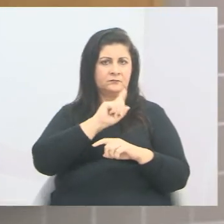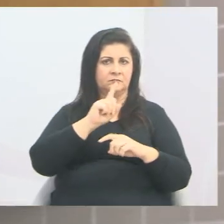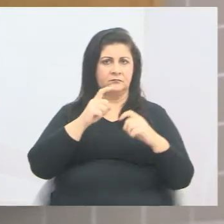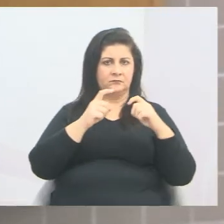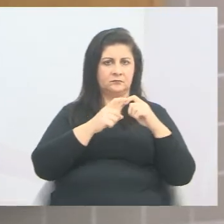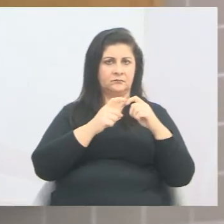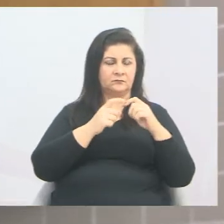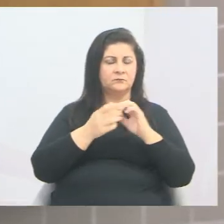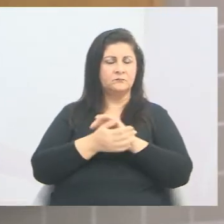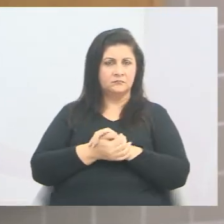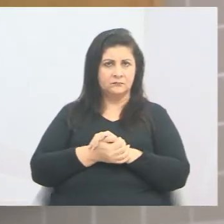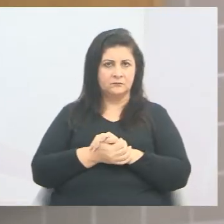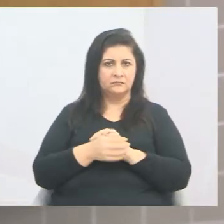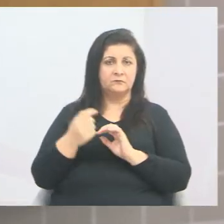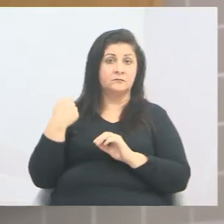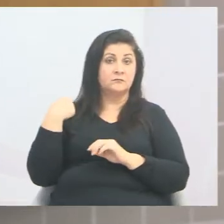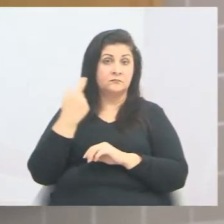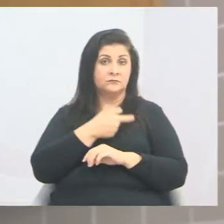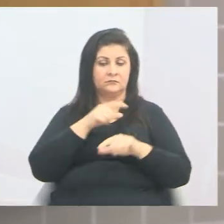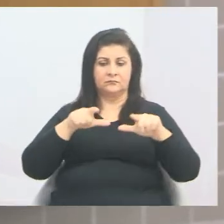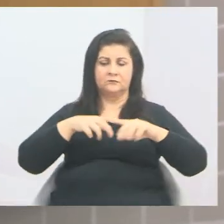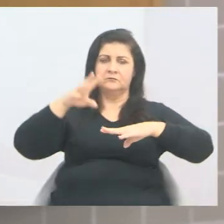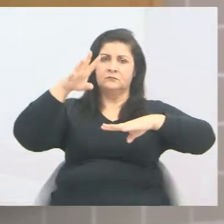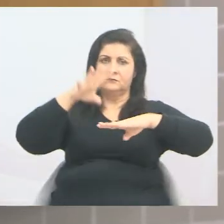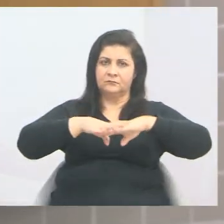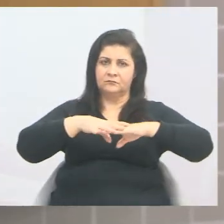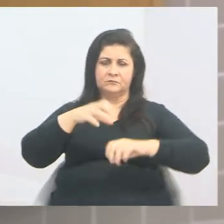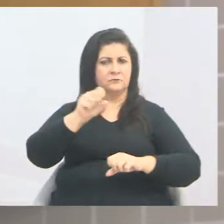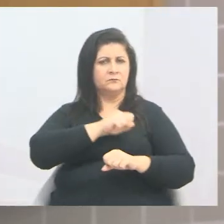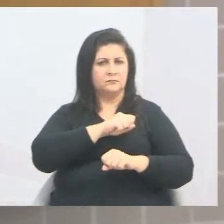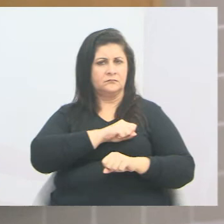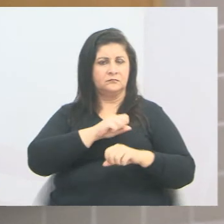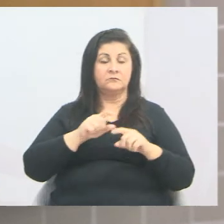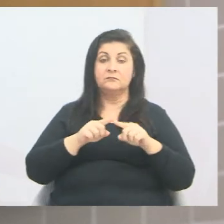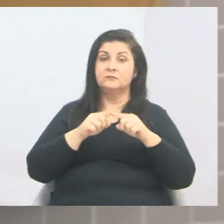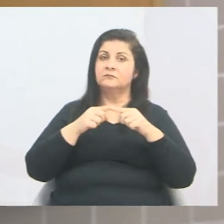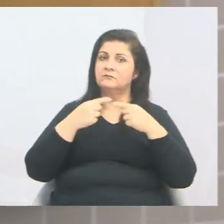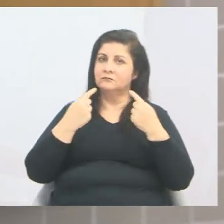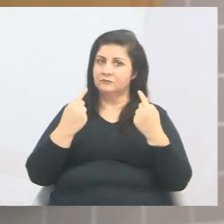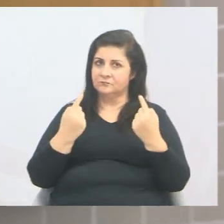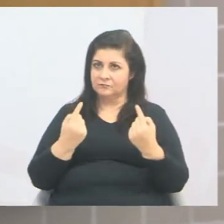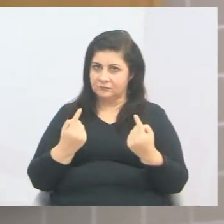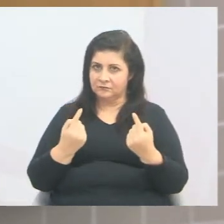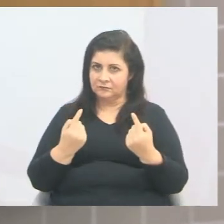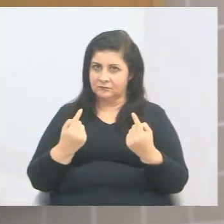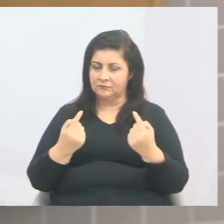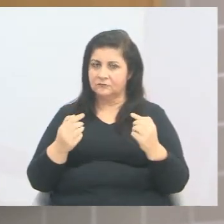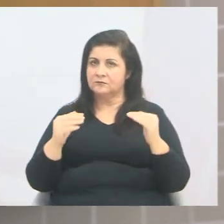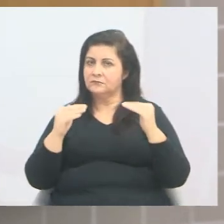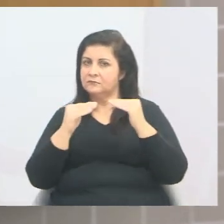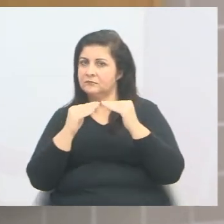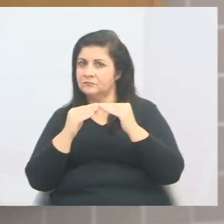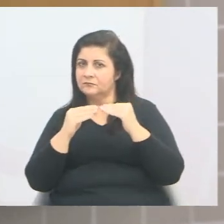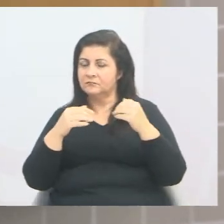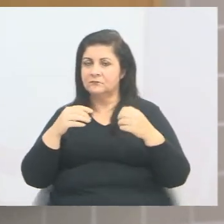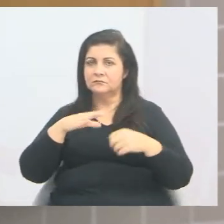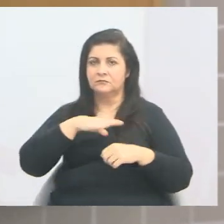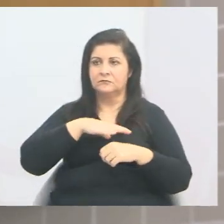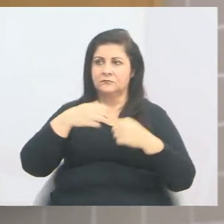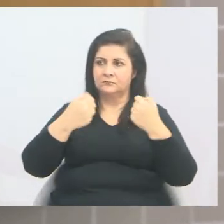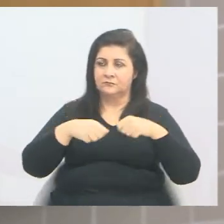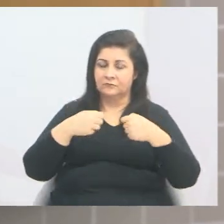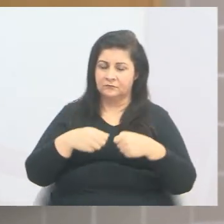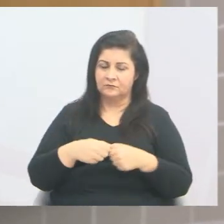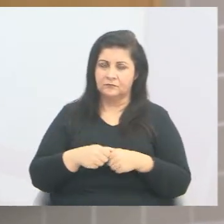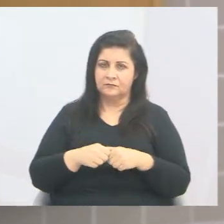Werner falou, nós somos áreas exatas, né? Seguimos ali os números que estão ali, só que de acordo com a necessidade que o município ofere